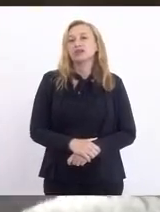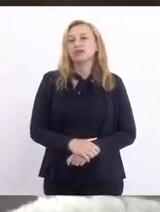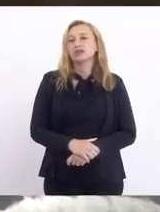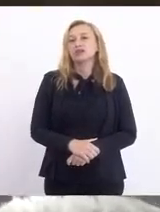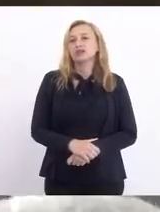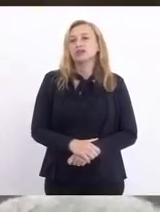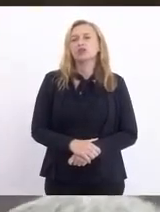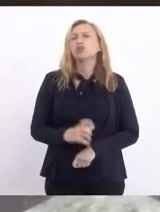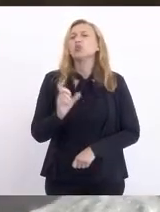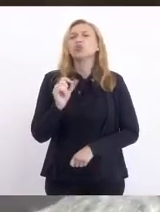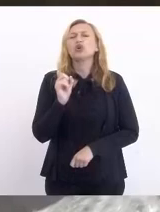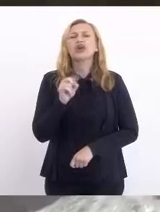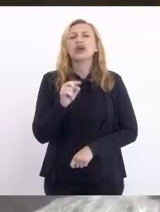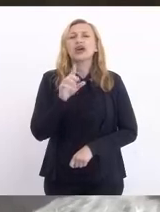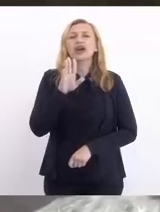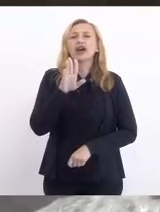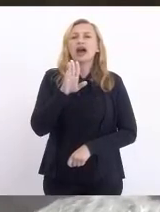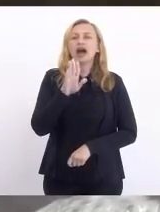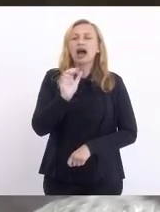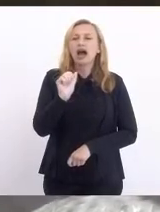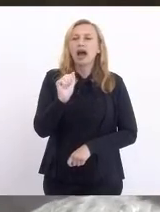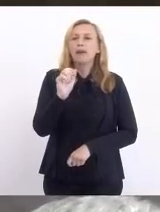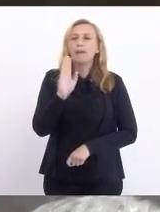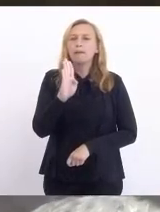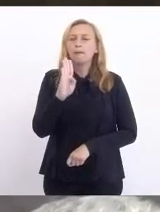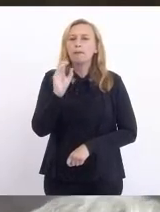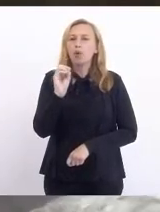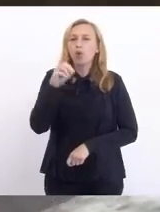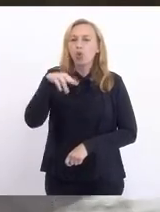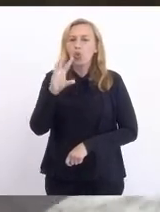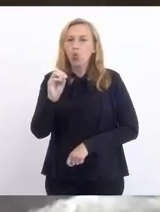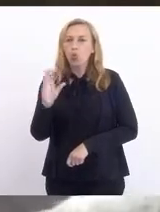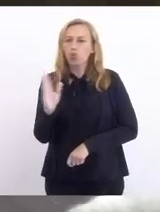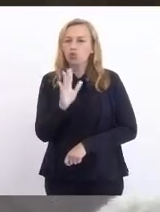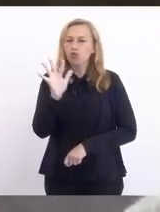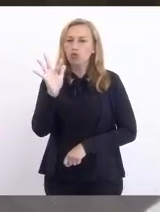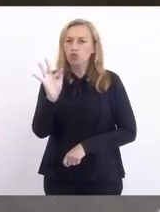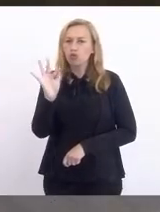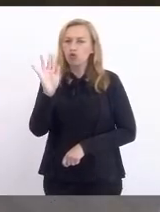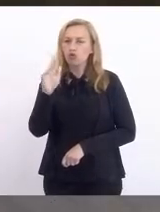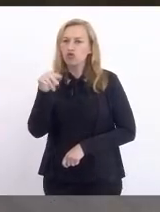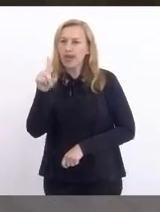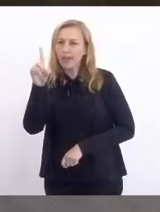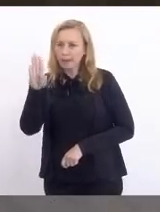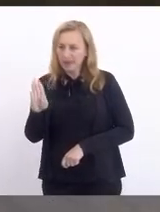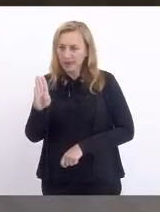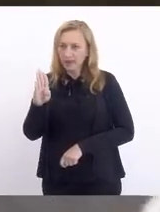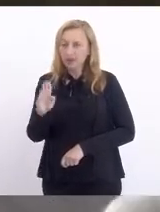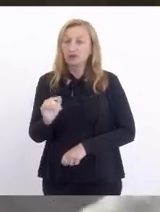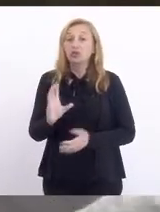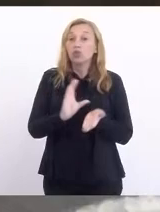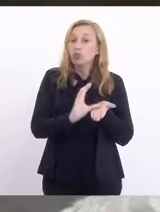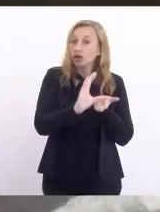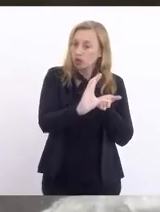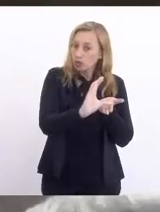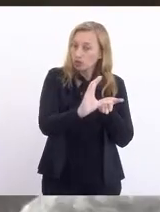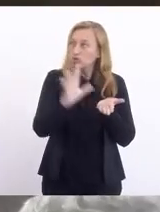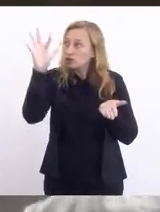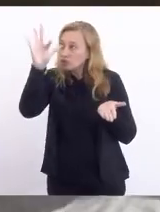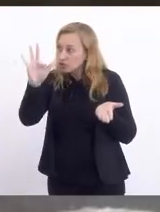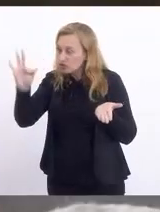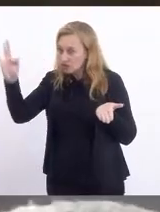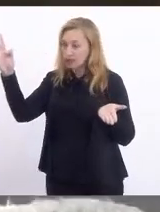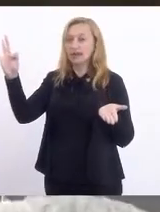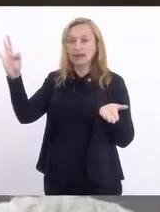e o que é este abono fundeb é com muito resumidamente um recurso Federal